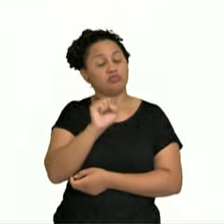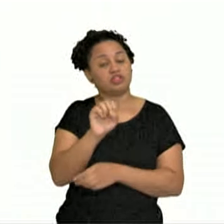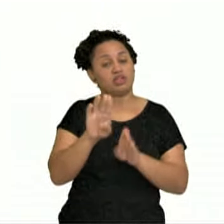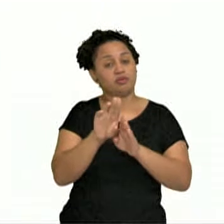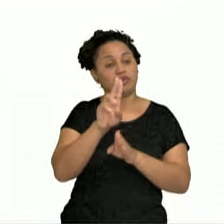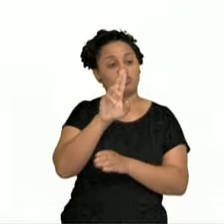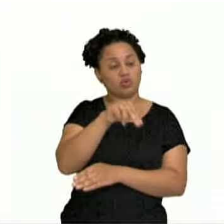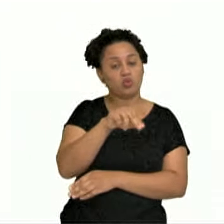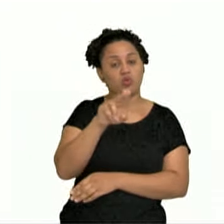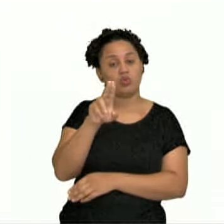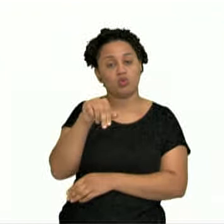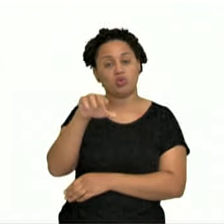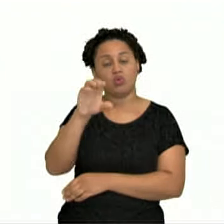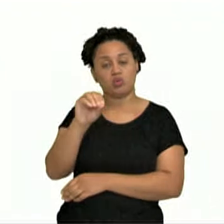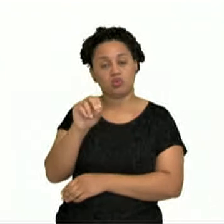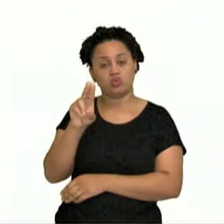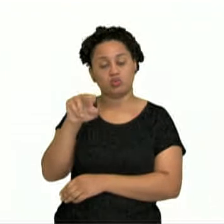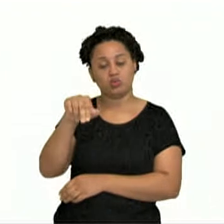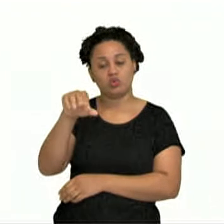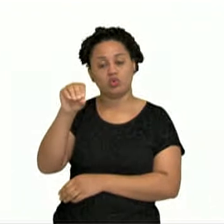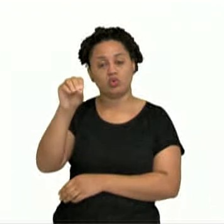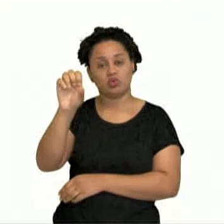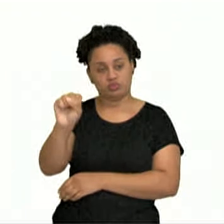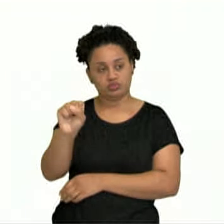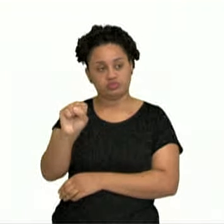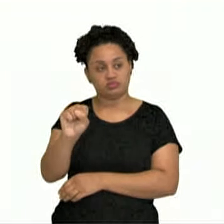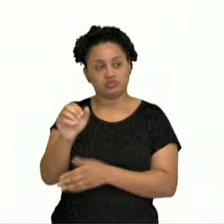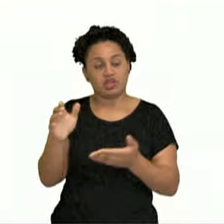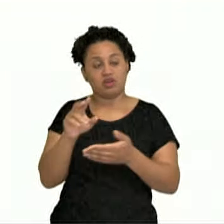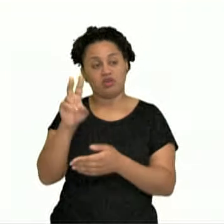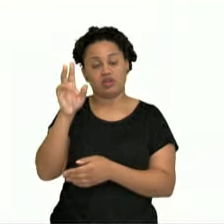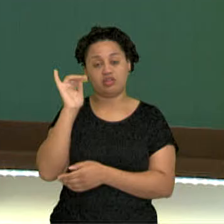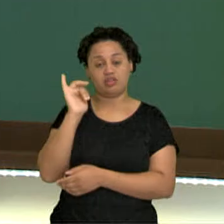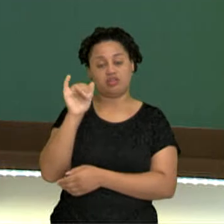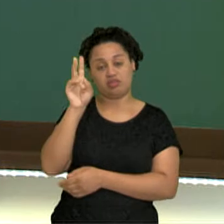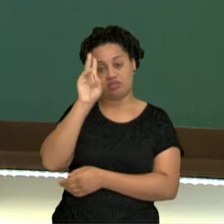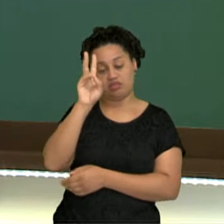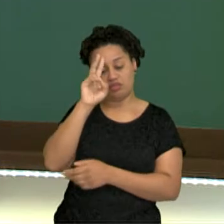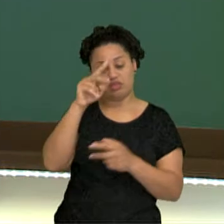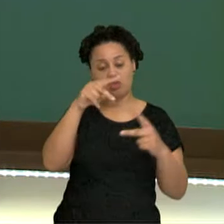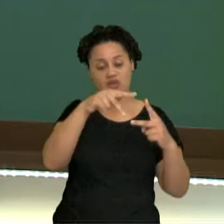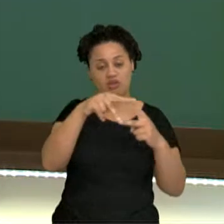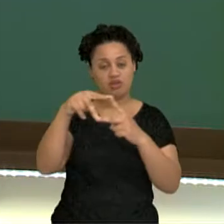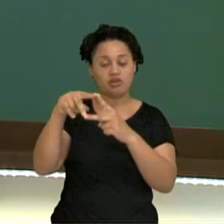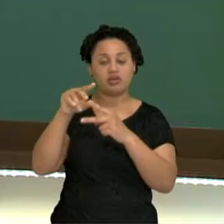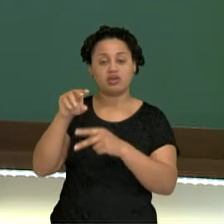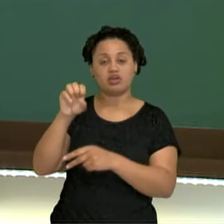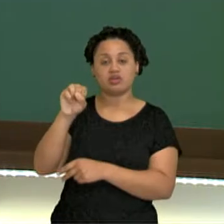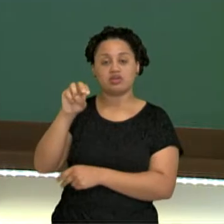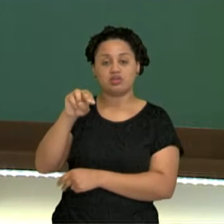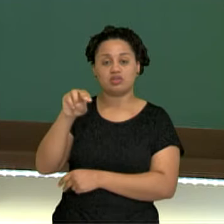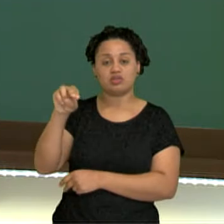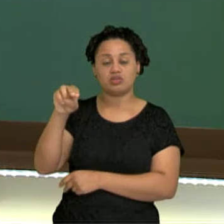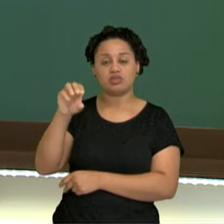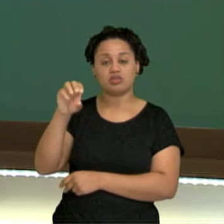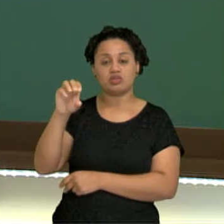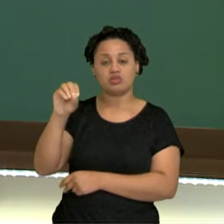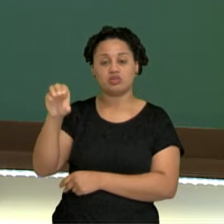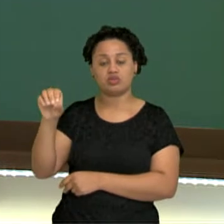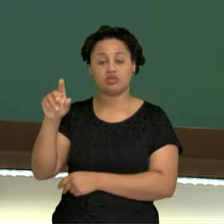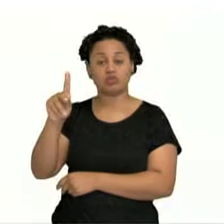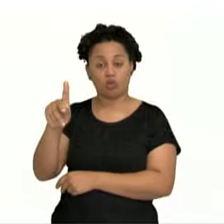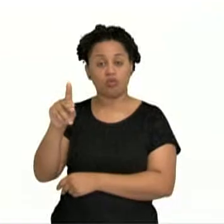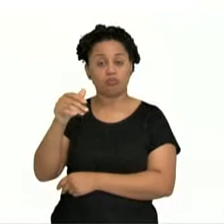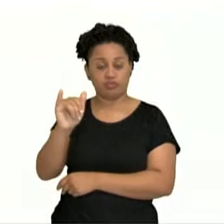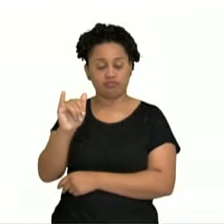unos. Agora nós temos aqui uma historinha do Snoopy, beleza? Que diz assim: Charlie Brown chega dizendo que tem telefone